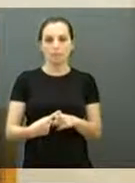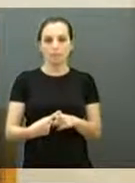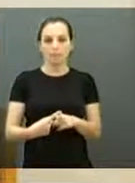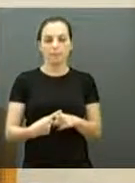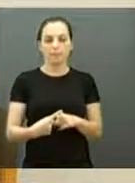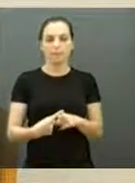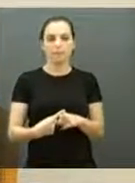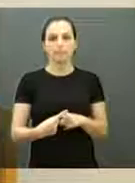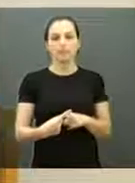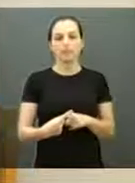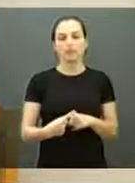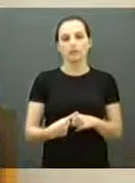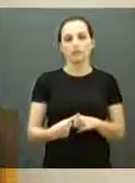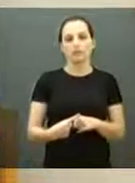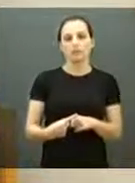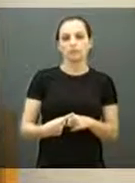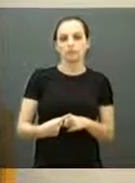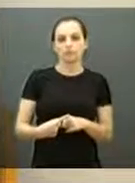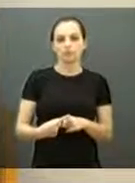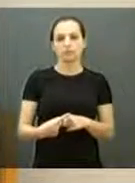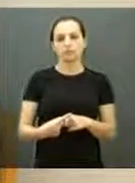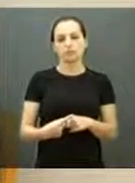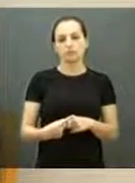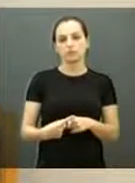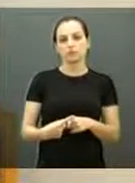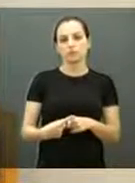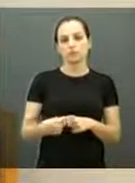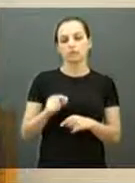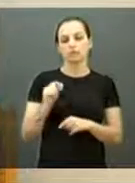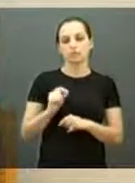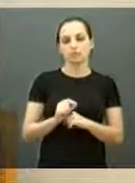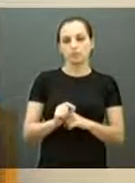E por aí é fora, tá?